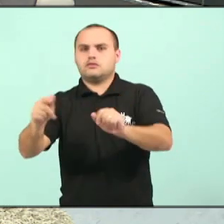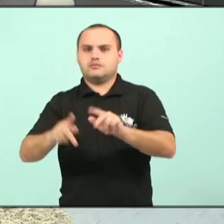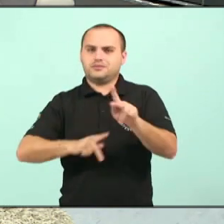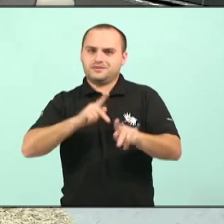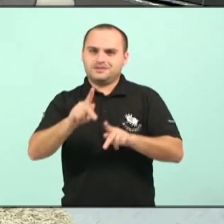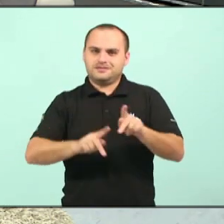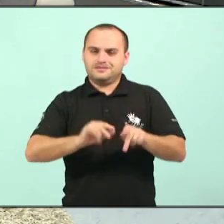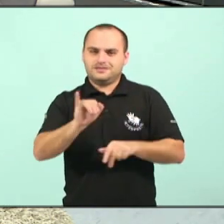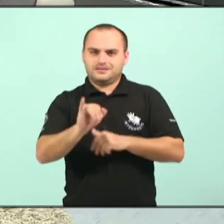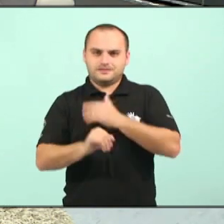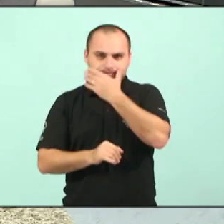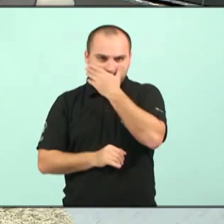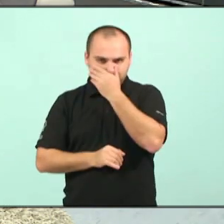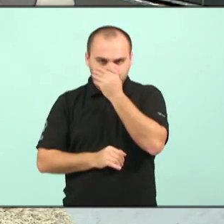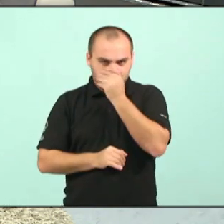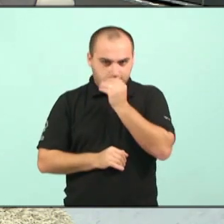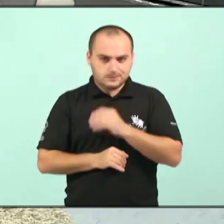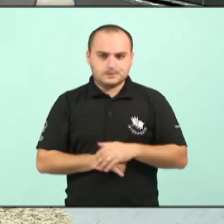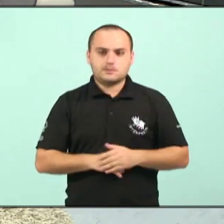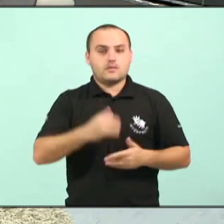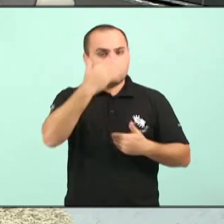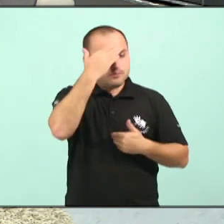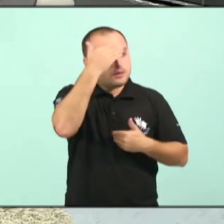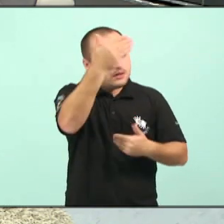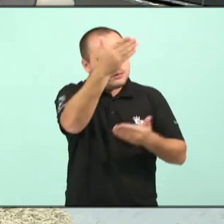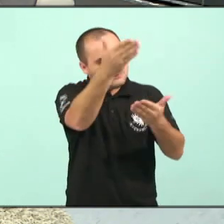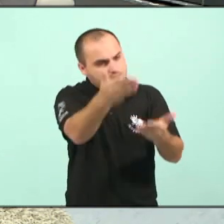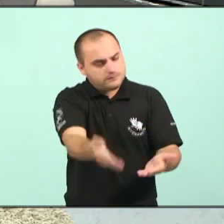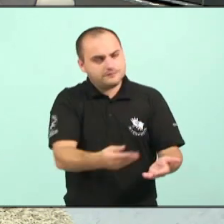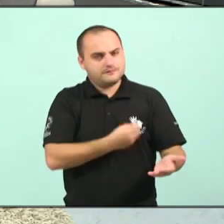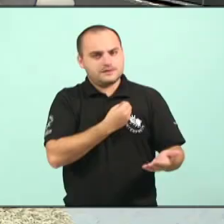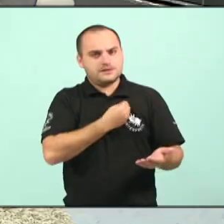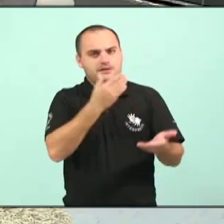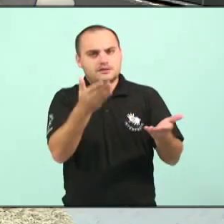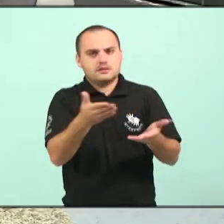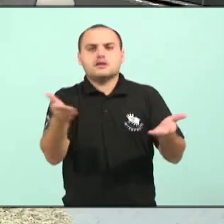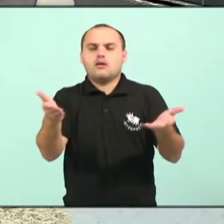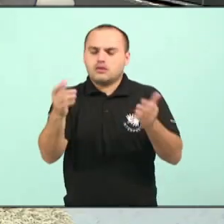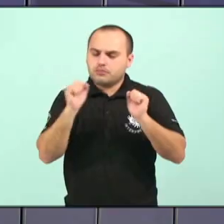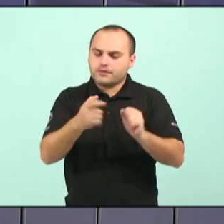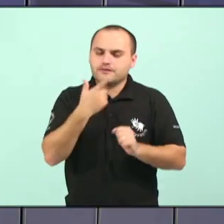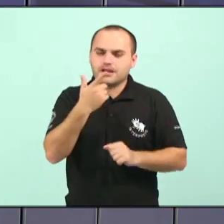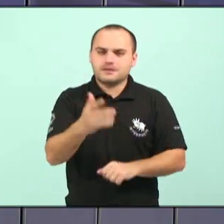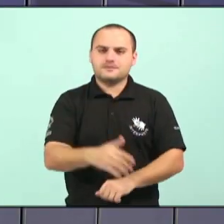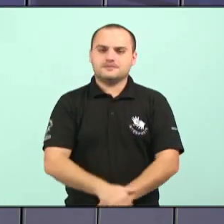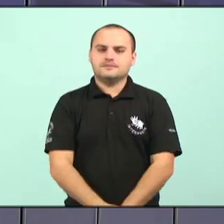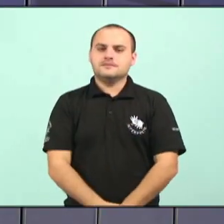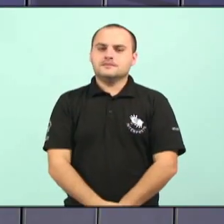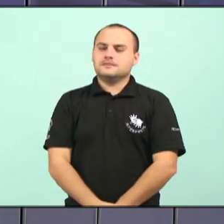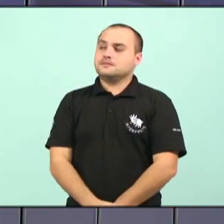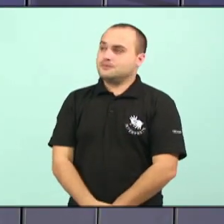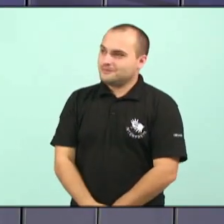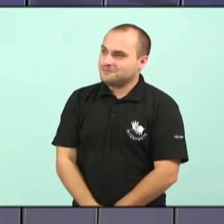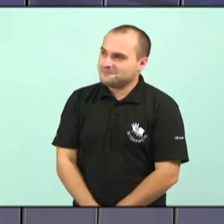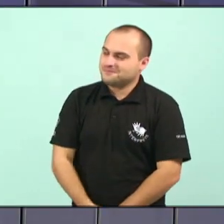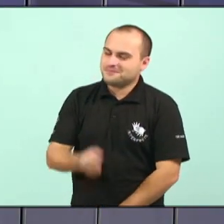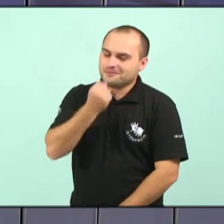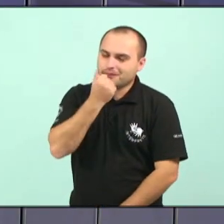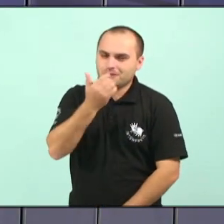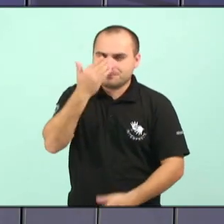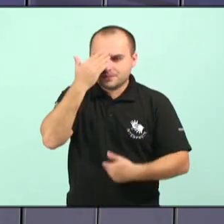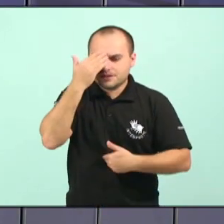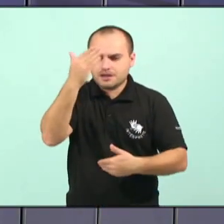Itajaí. Obrigado ao senhor ter estado aqui. Os microfones e as câmeras são suas. Bom, eu quero agradecer a todos